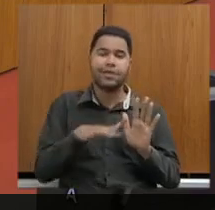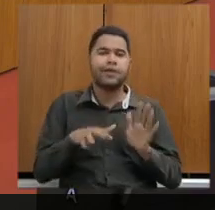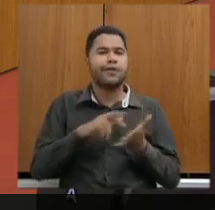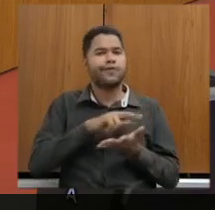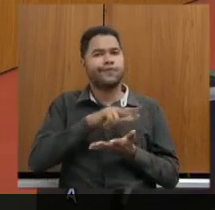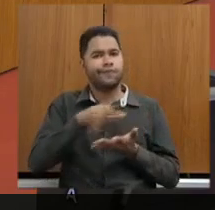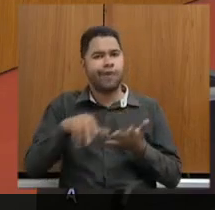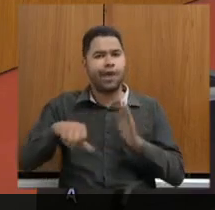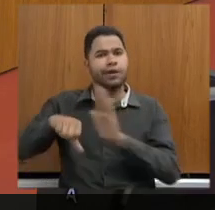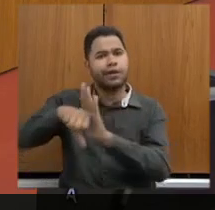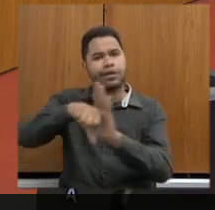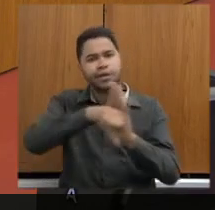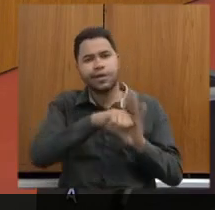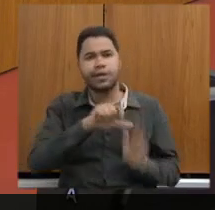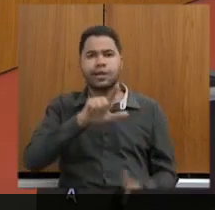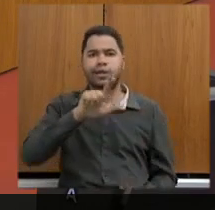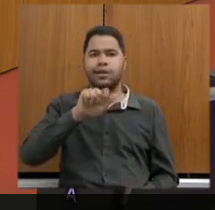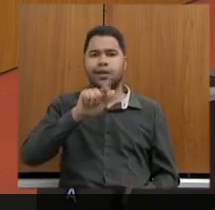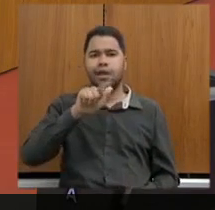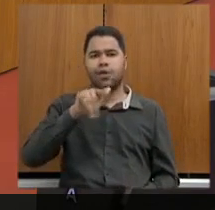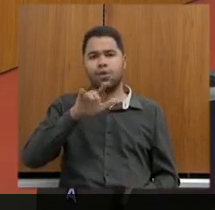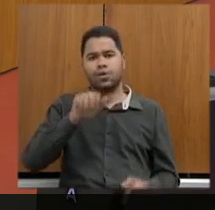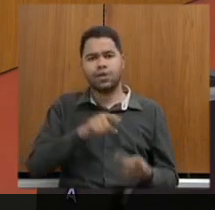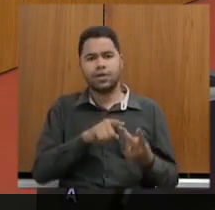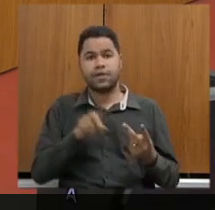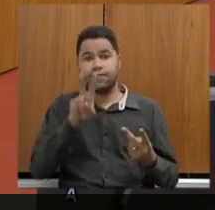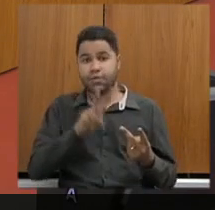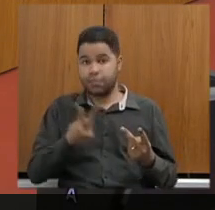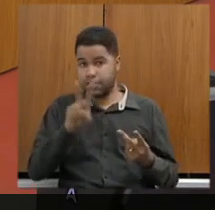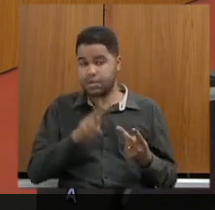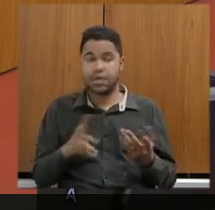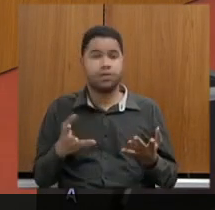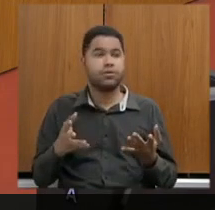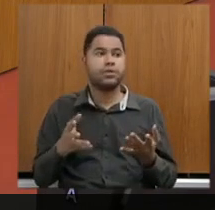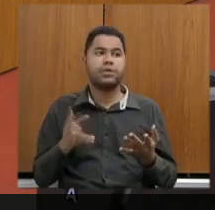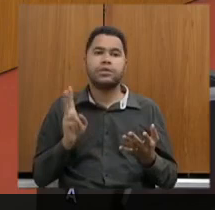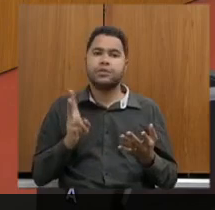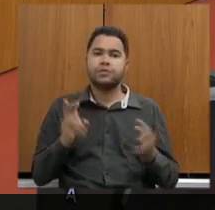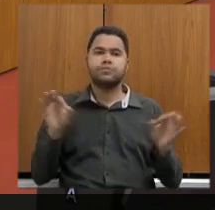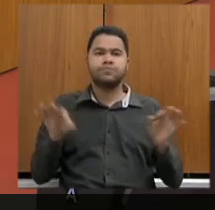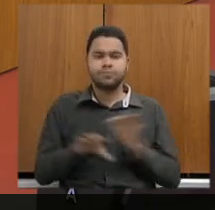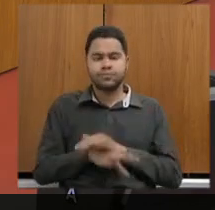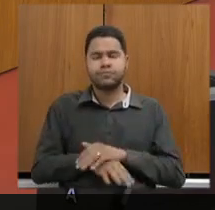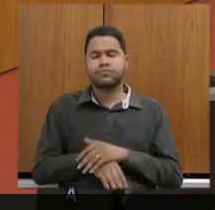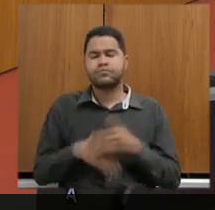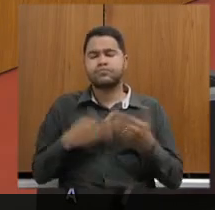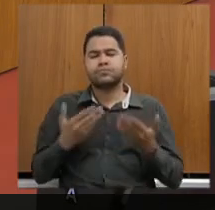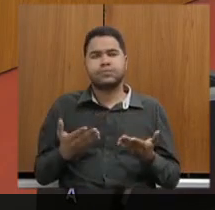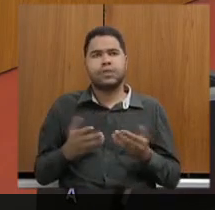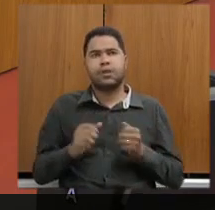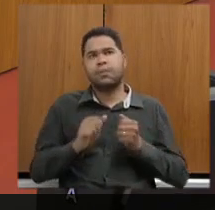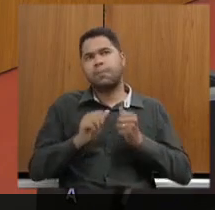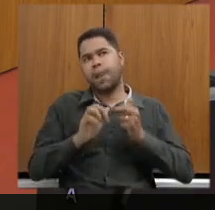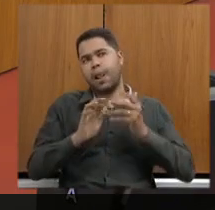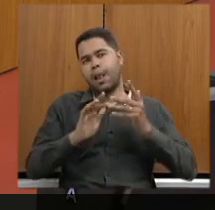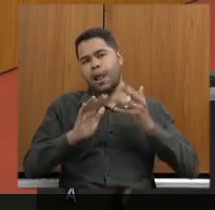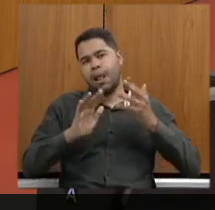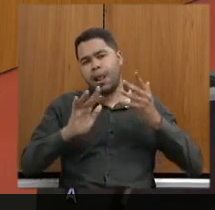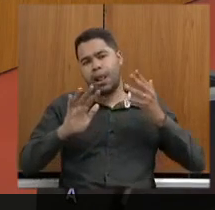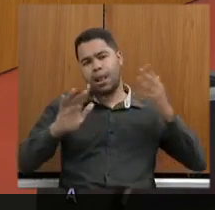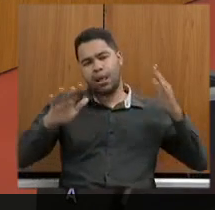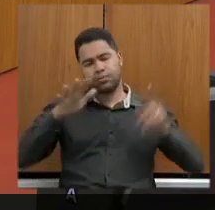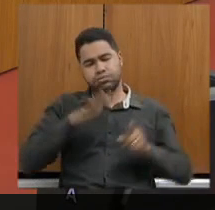tendo vários crimes é a região de Lagoa Santa e região de Vespasiano e tão plantão todo encerrado no mesmo local isso aí gera uma fino gera uma demanda